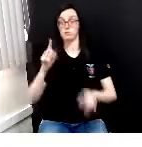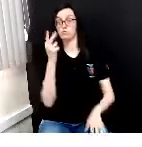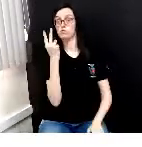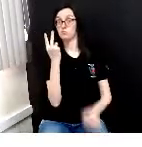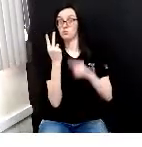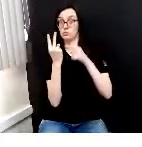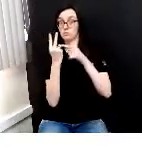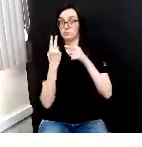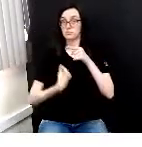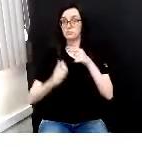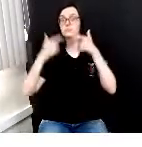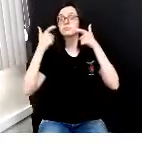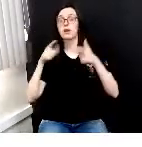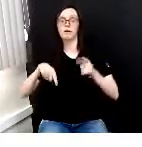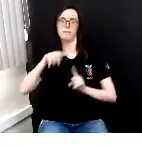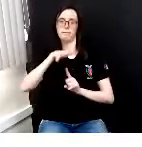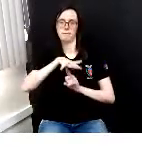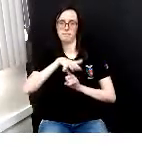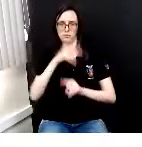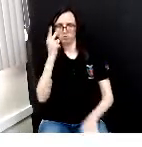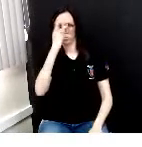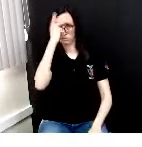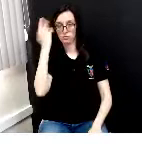estavam localizados no Paraná.